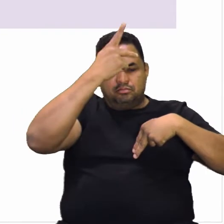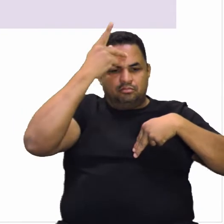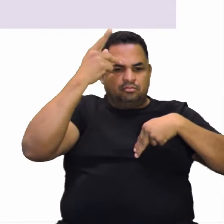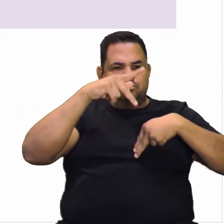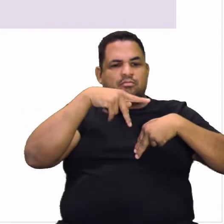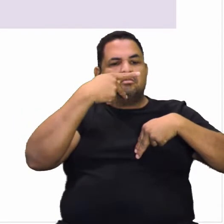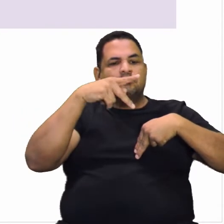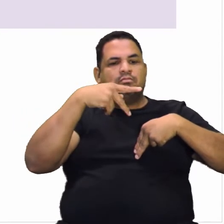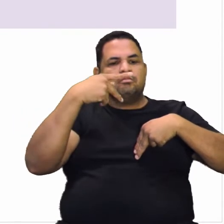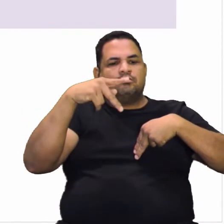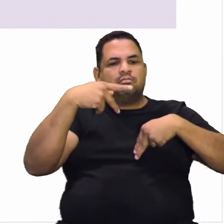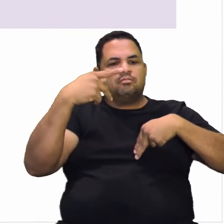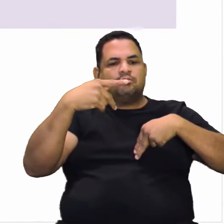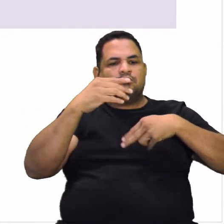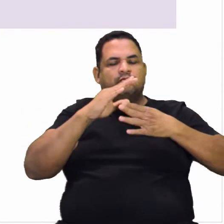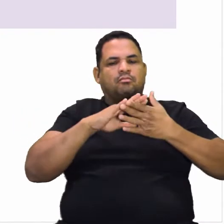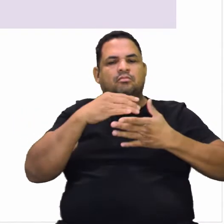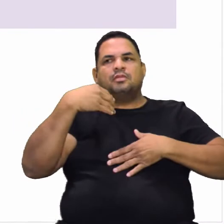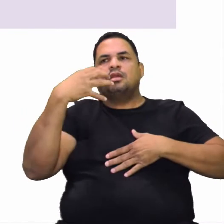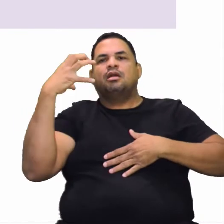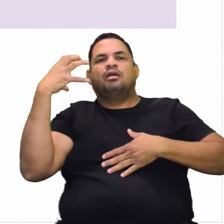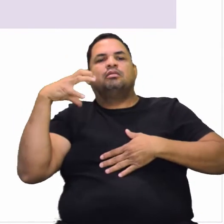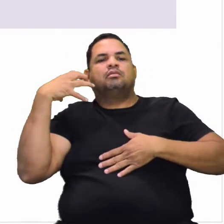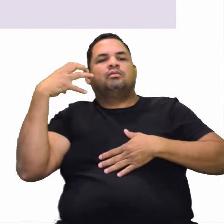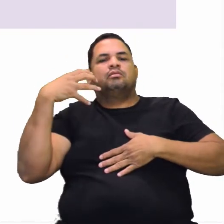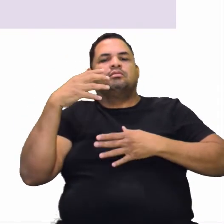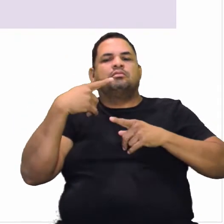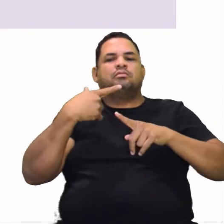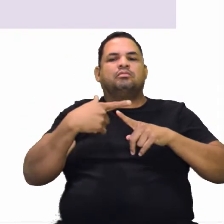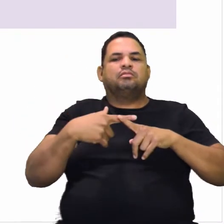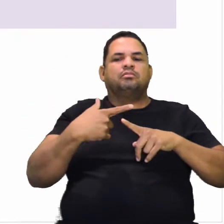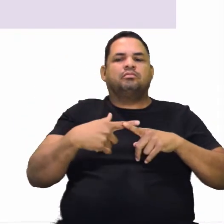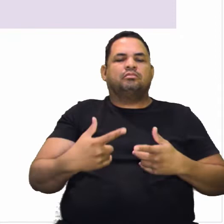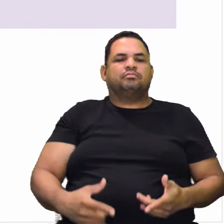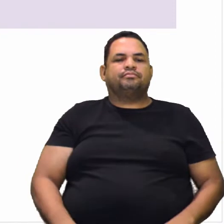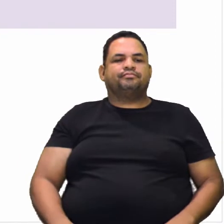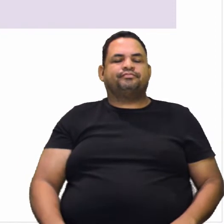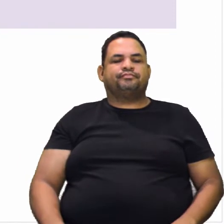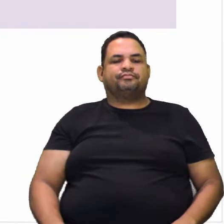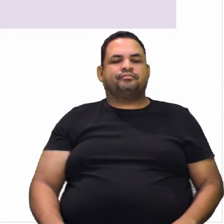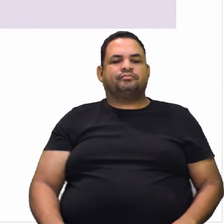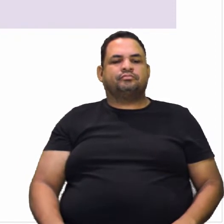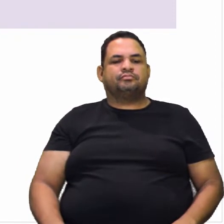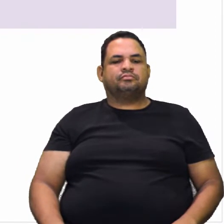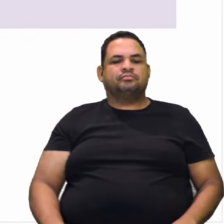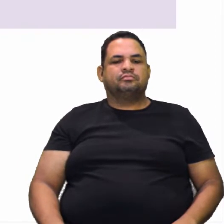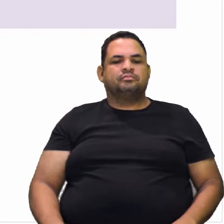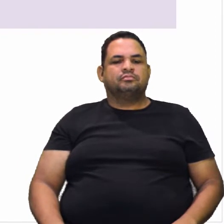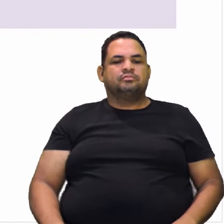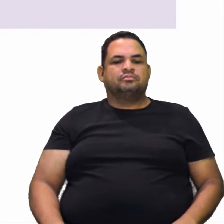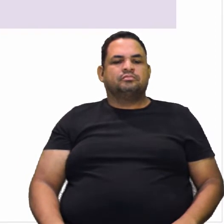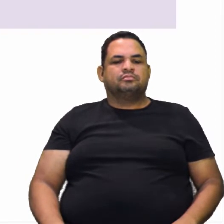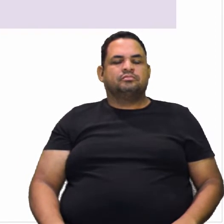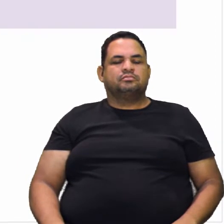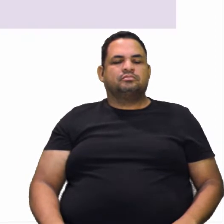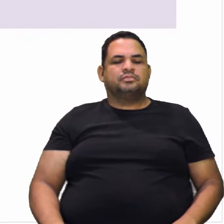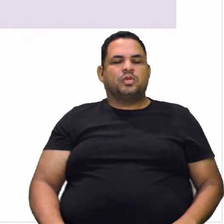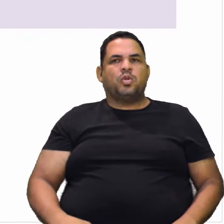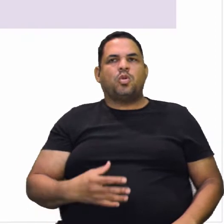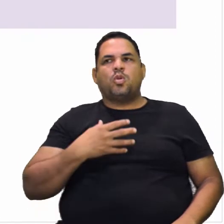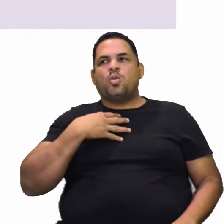falando, recitando. Por quê? Isso daqui dá um som que não precisa